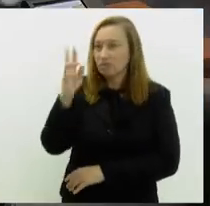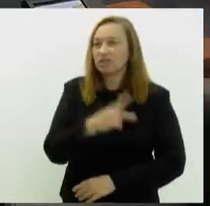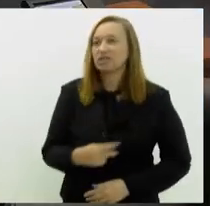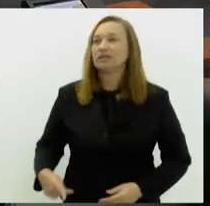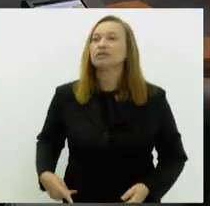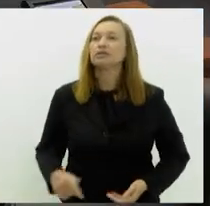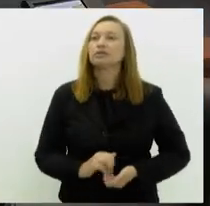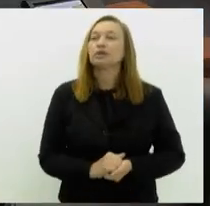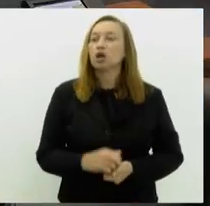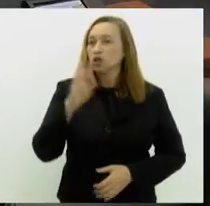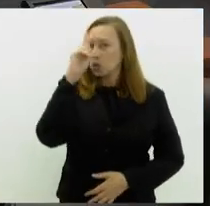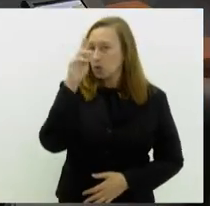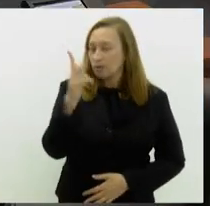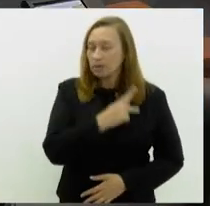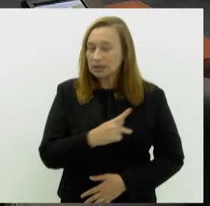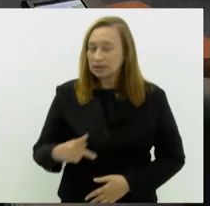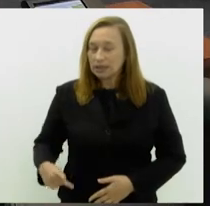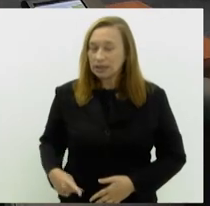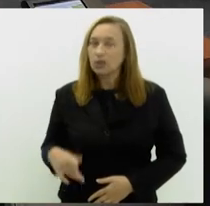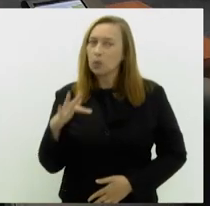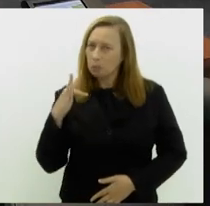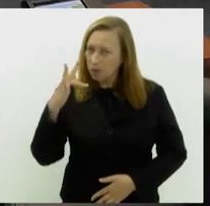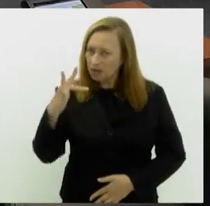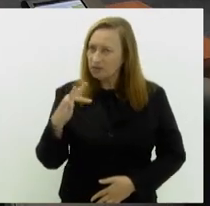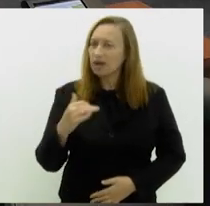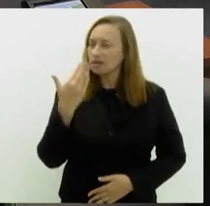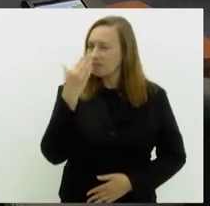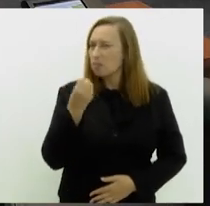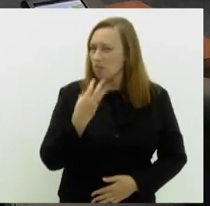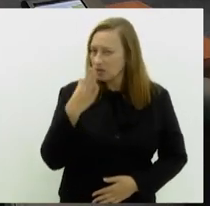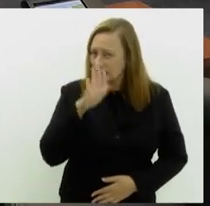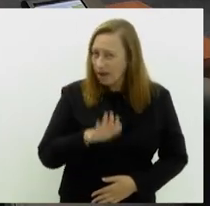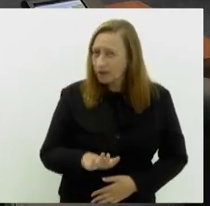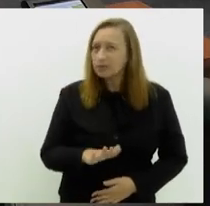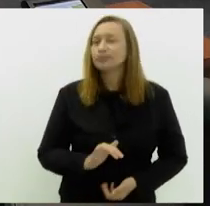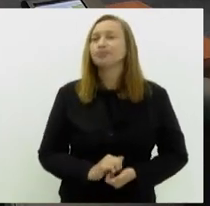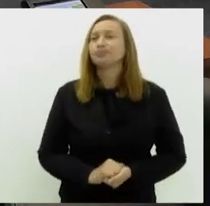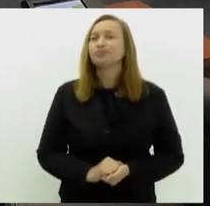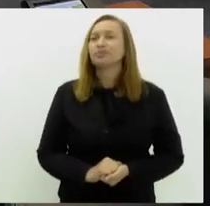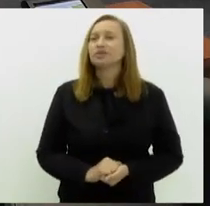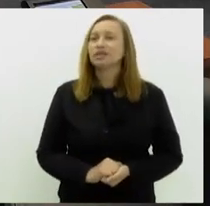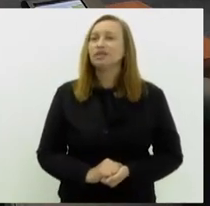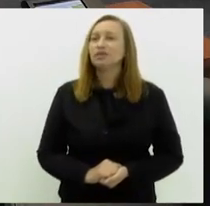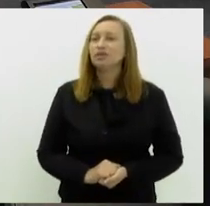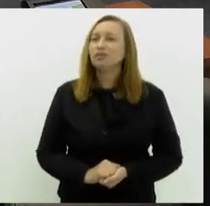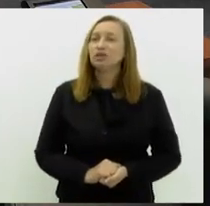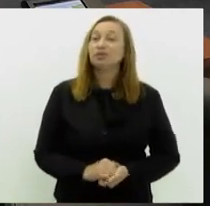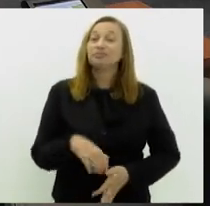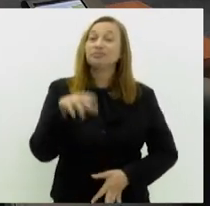Senhora presidente. Com brevidade, boa tarde. Boa tarde. Senhora presidente,